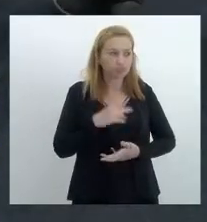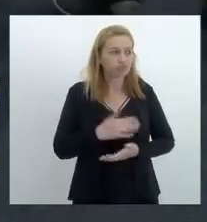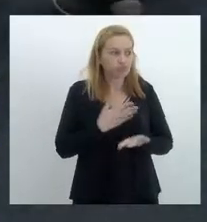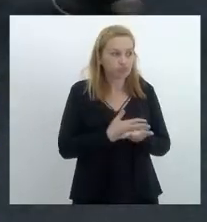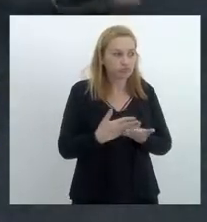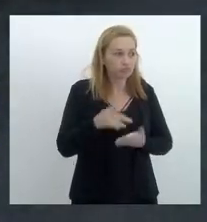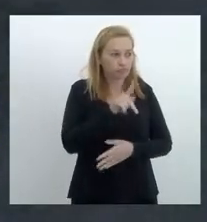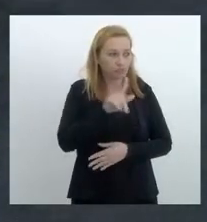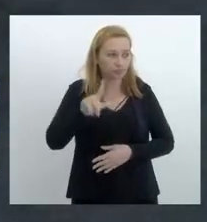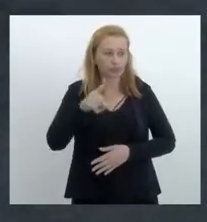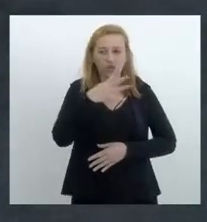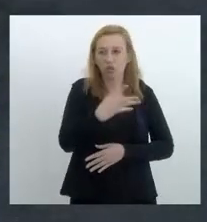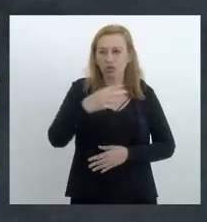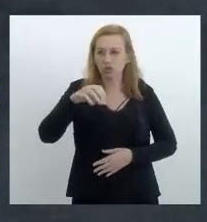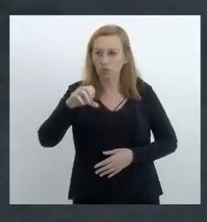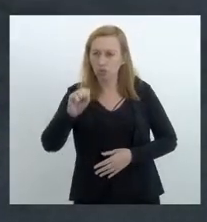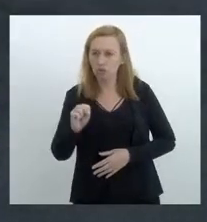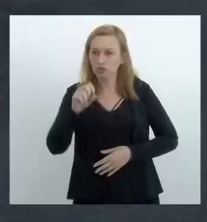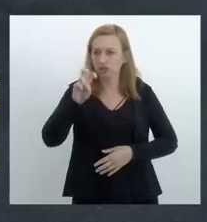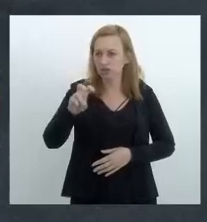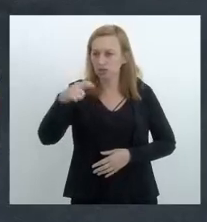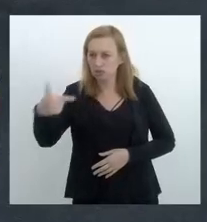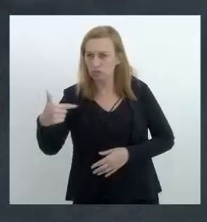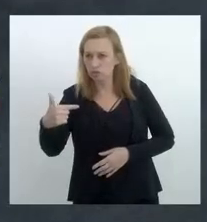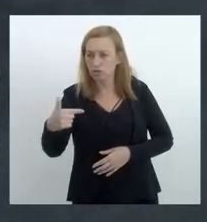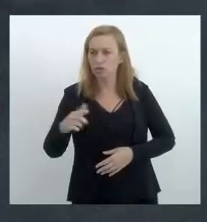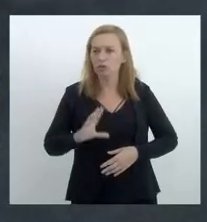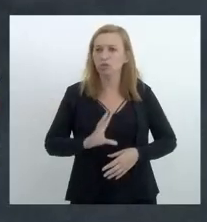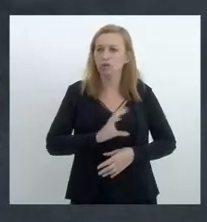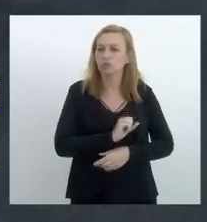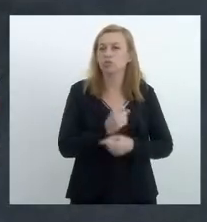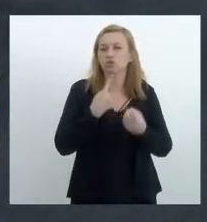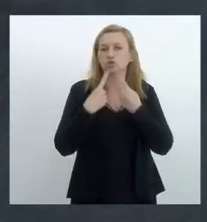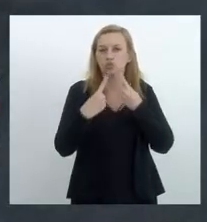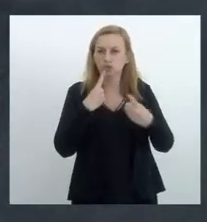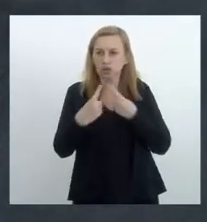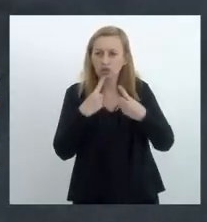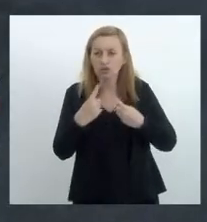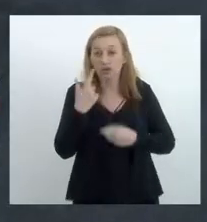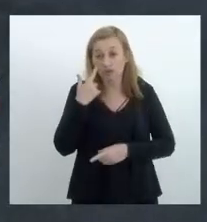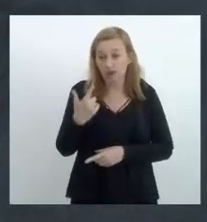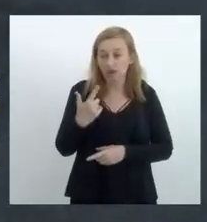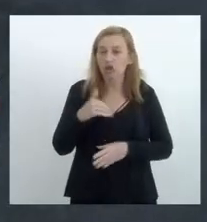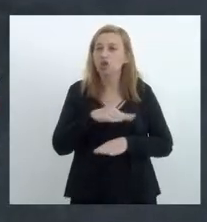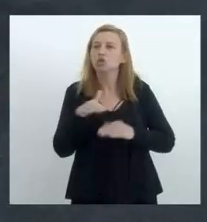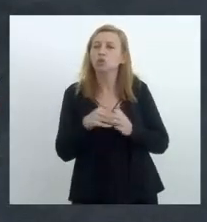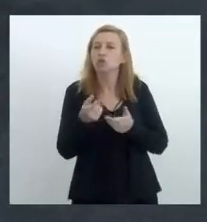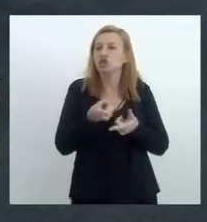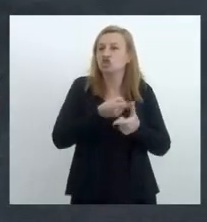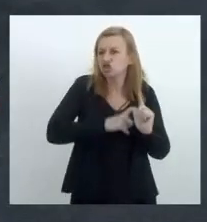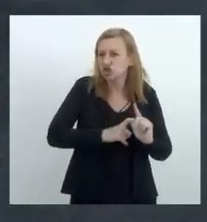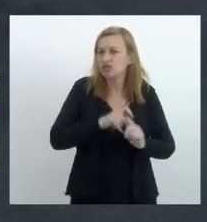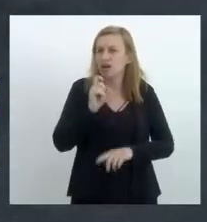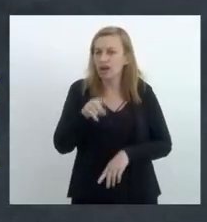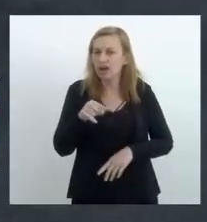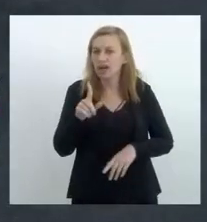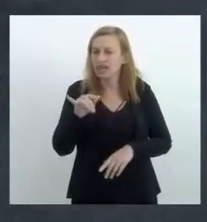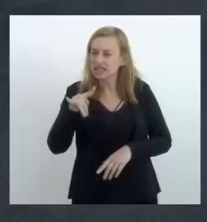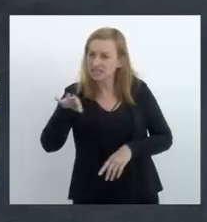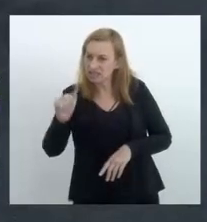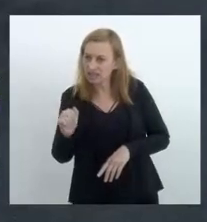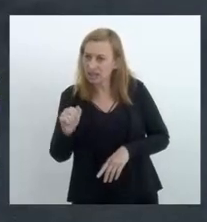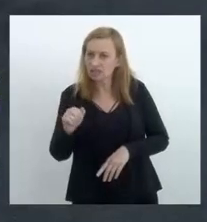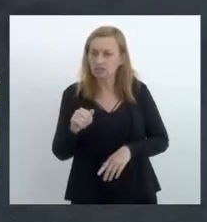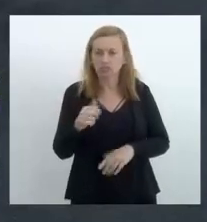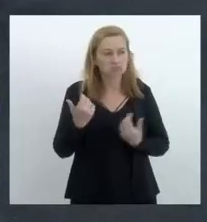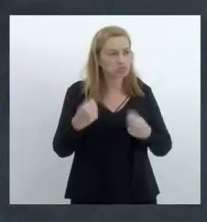inicialmente no PL 4852, e aqui a gente, por amor ao debate, a gente vai considerar que toda a dívida ela é lícita, ela não